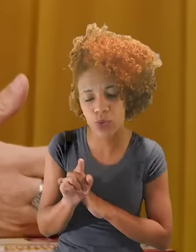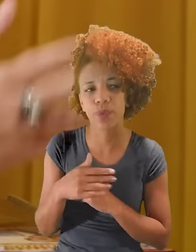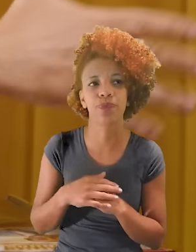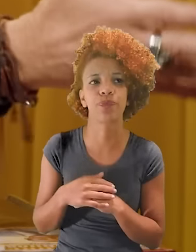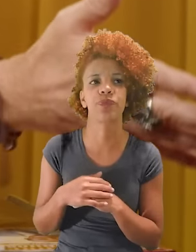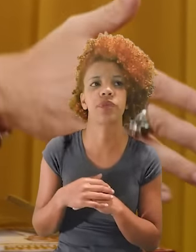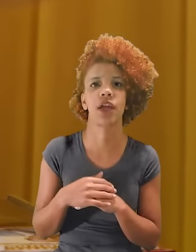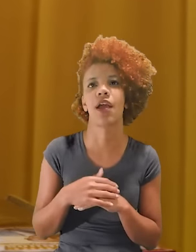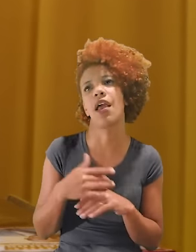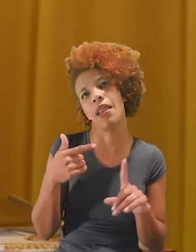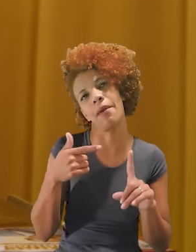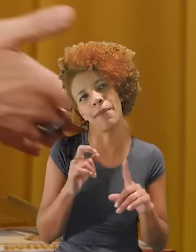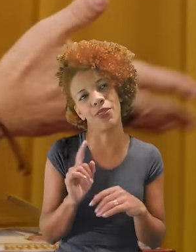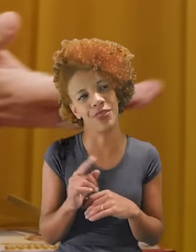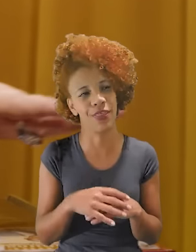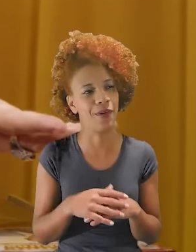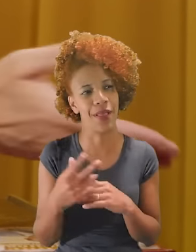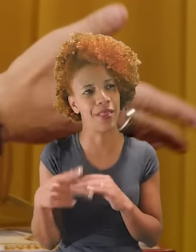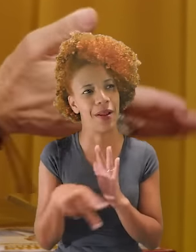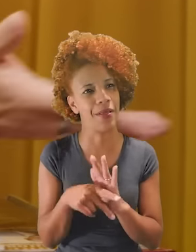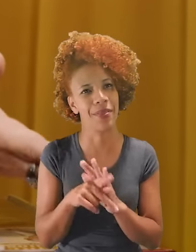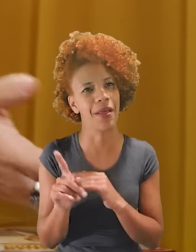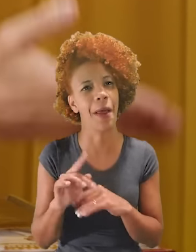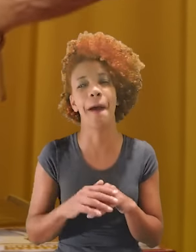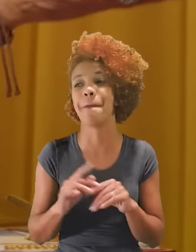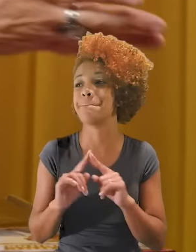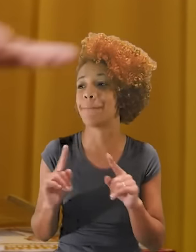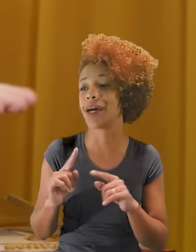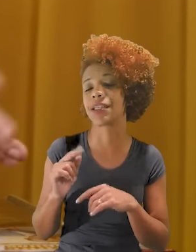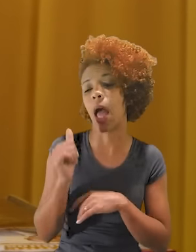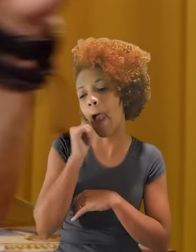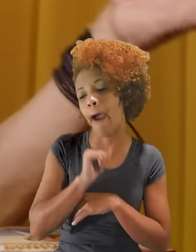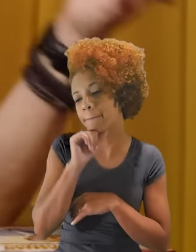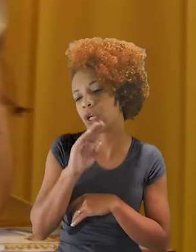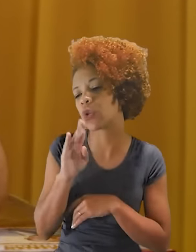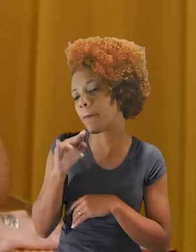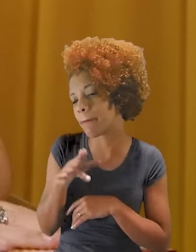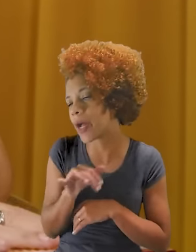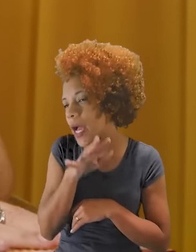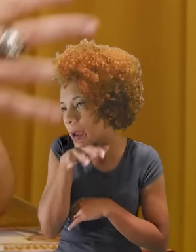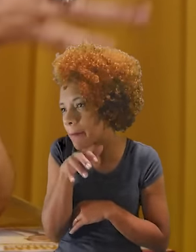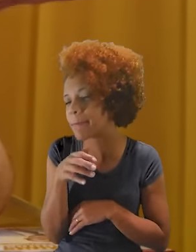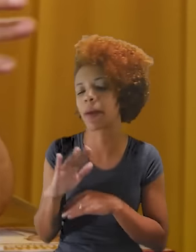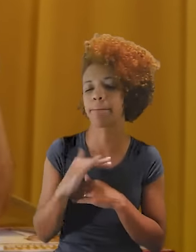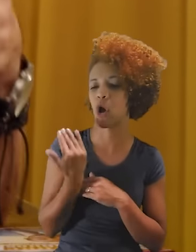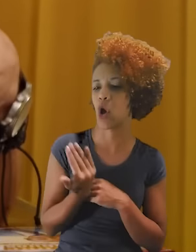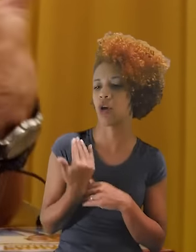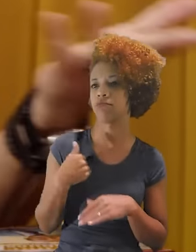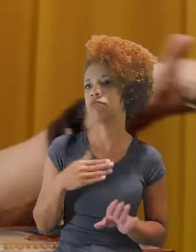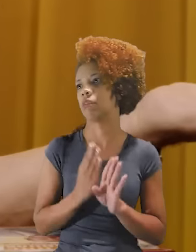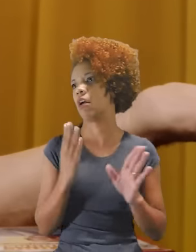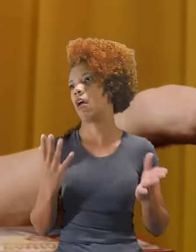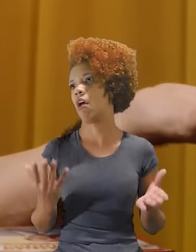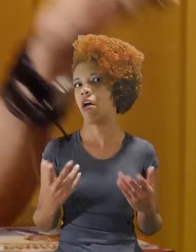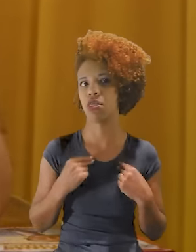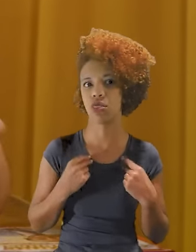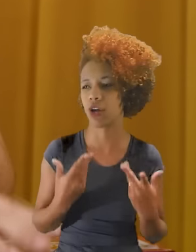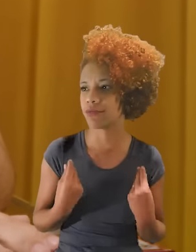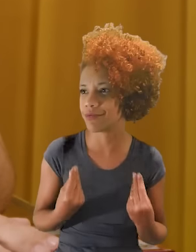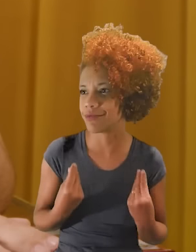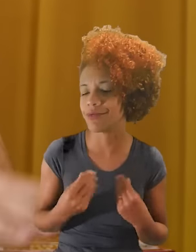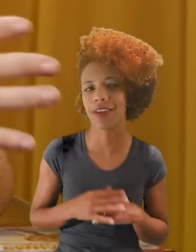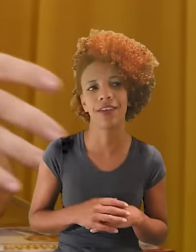né? Foi logo que ele matou. Ele matou, não, né? Que a obra não é dele, era livre também, mas quando a mãe do Bambi morre, né? Que chocou. Aí os caras, pô, mas foi. Chocou a garotada inteira,